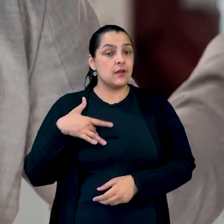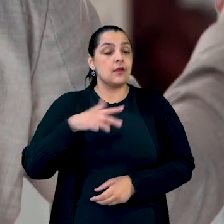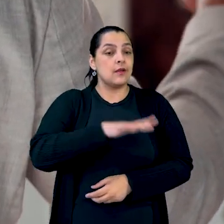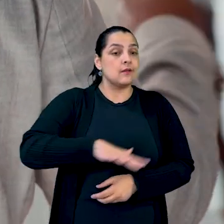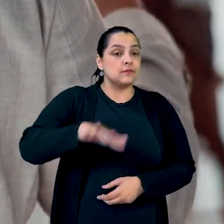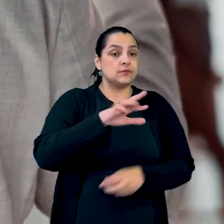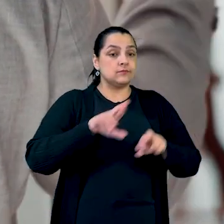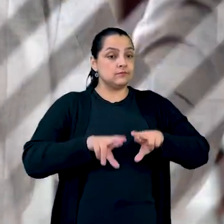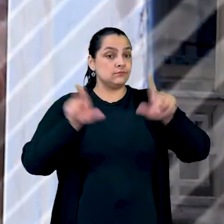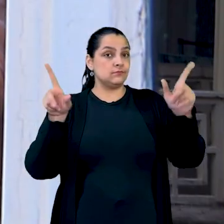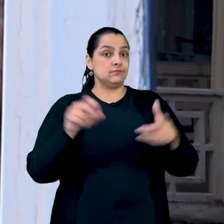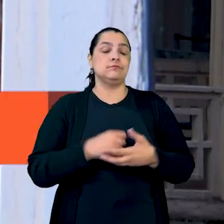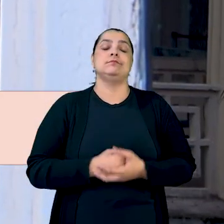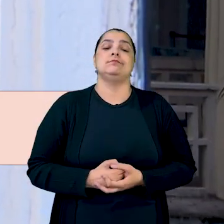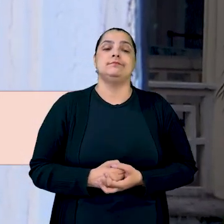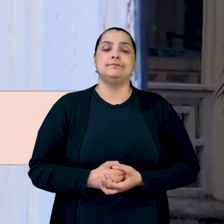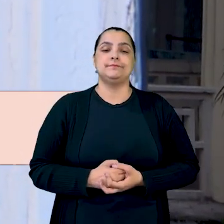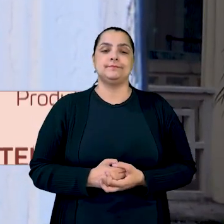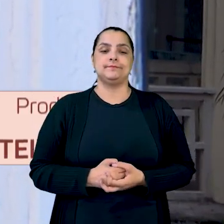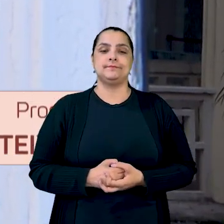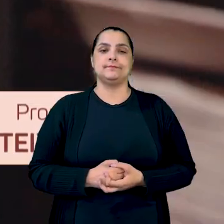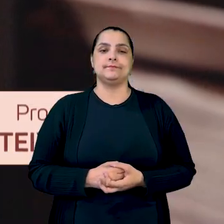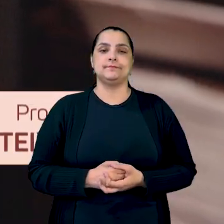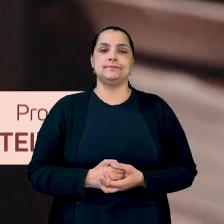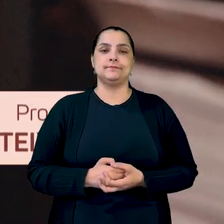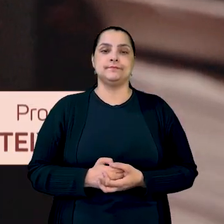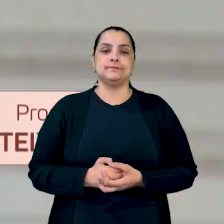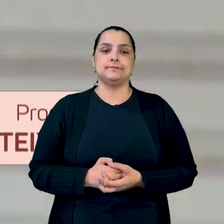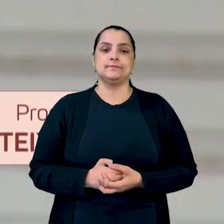saudável e diverso.